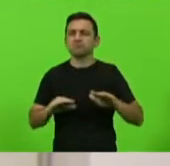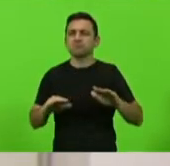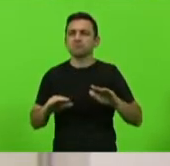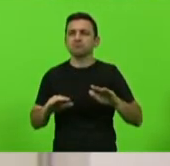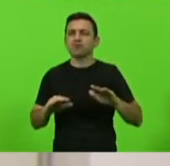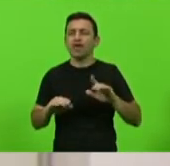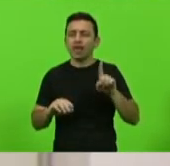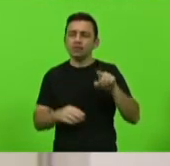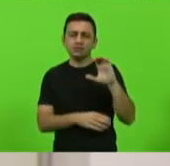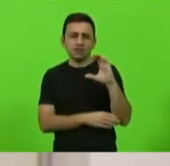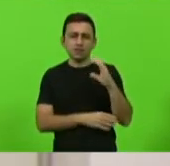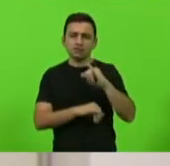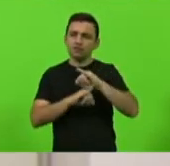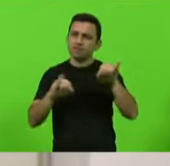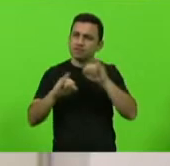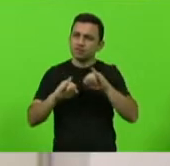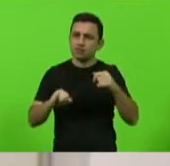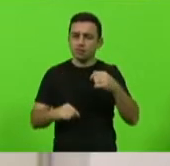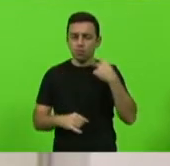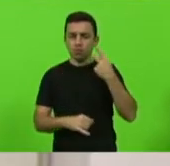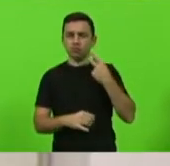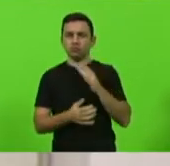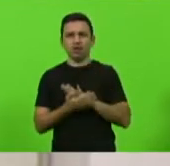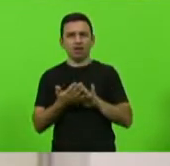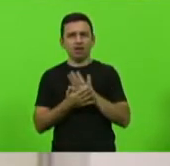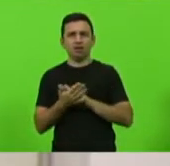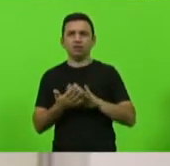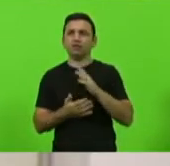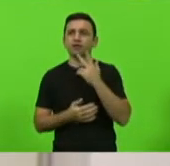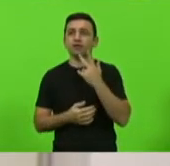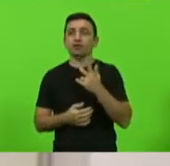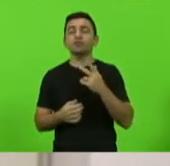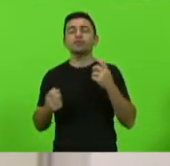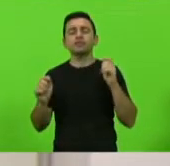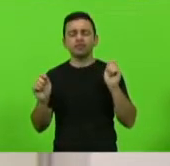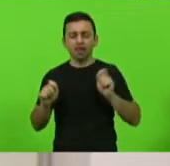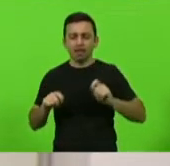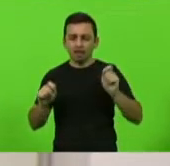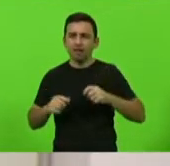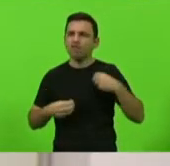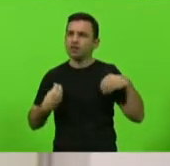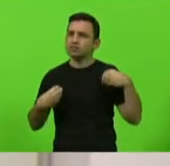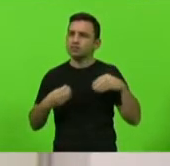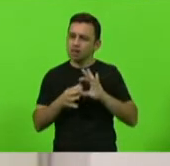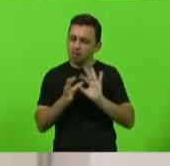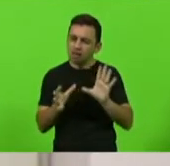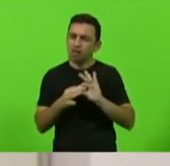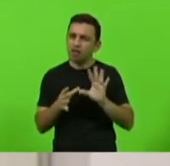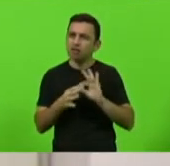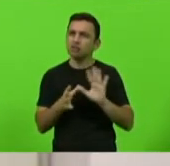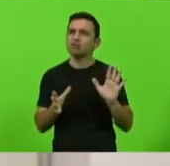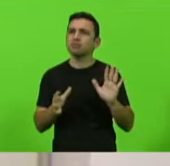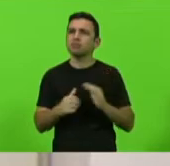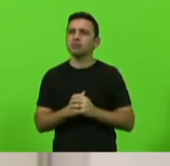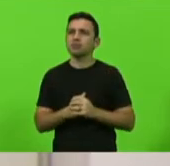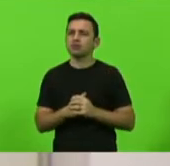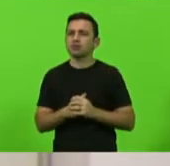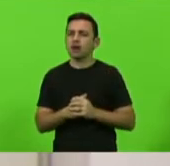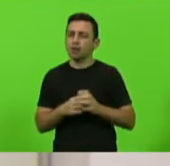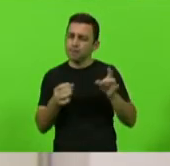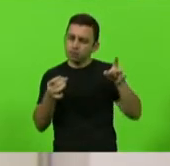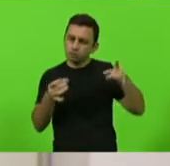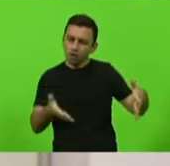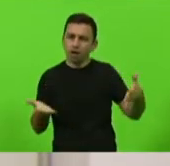nós, políticos. Então, já dá, sim, para flexibilizar e para largar de vez,